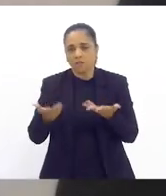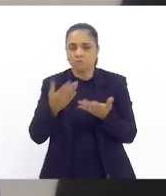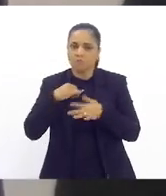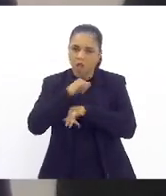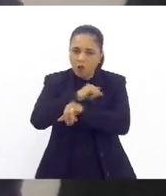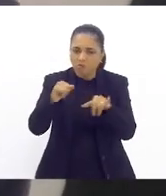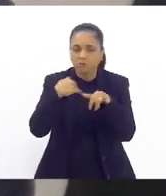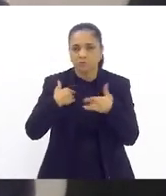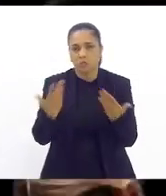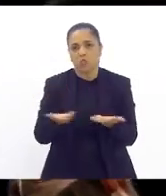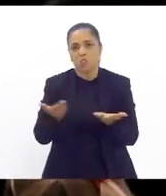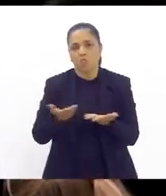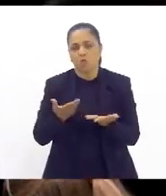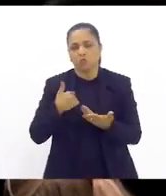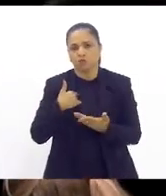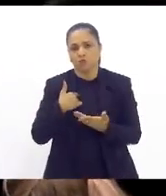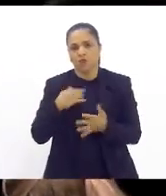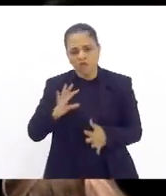Legislativa porque